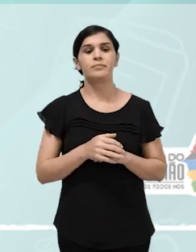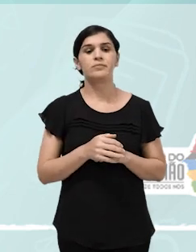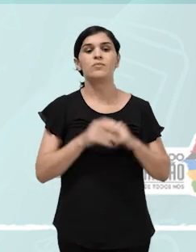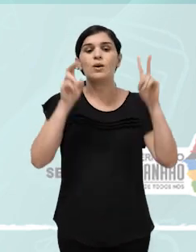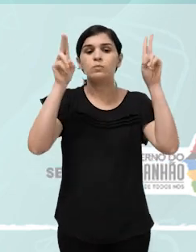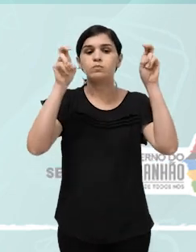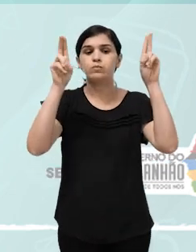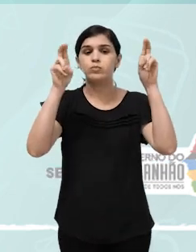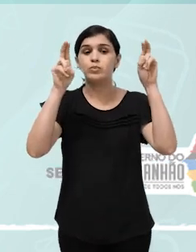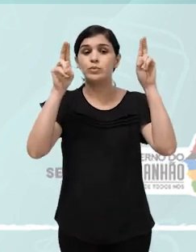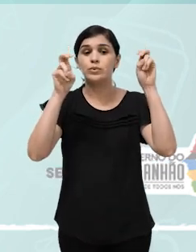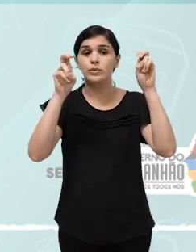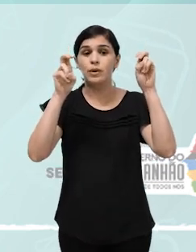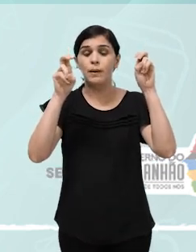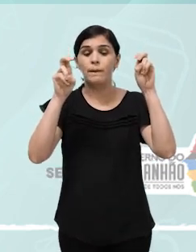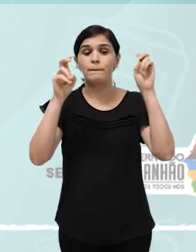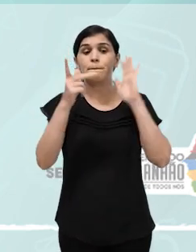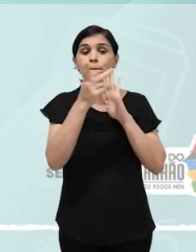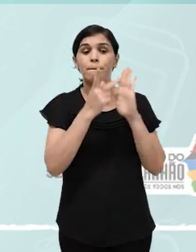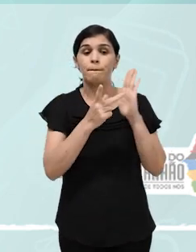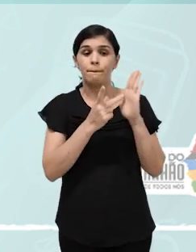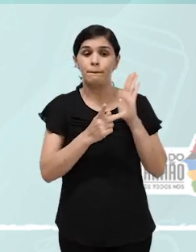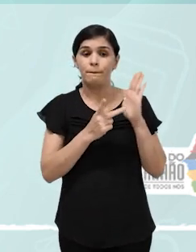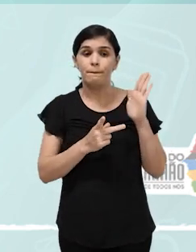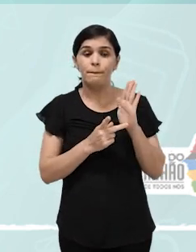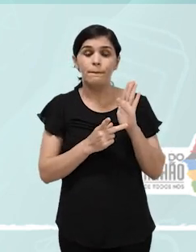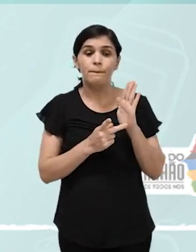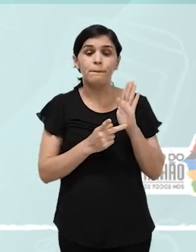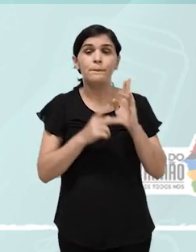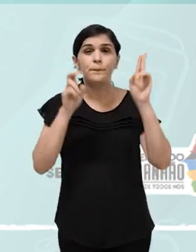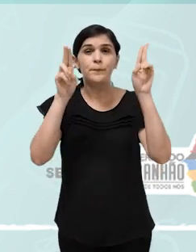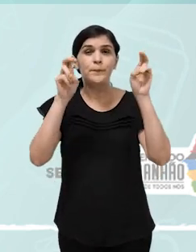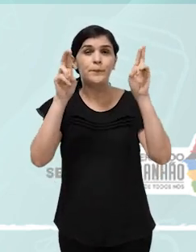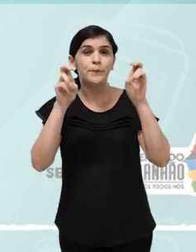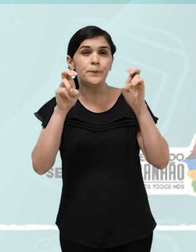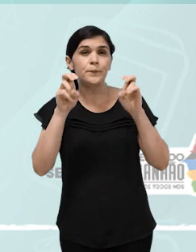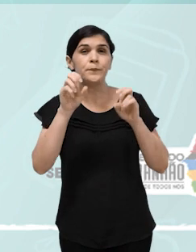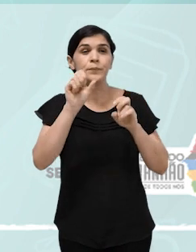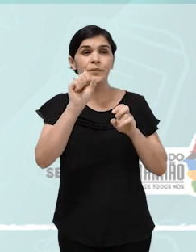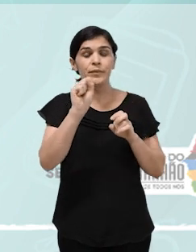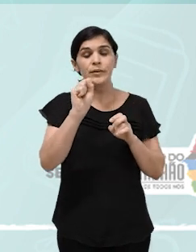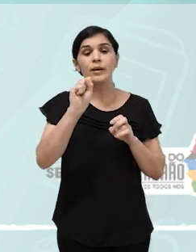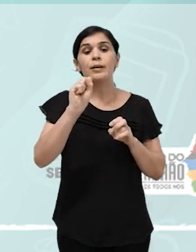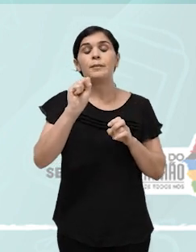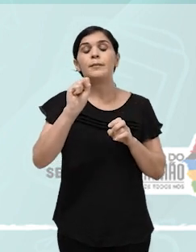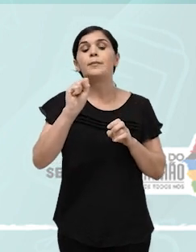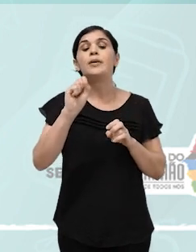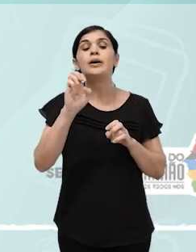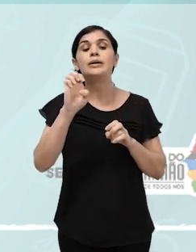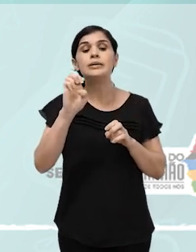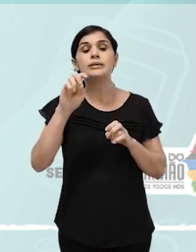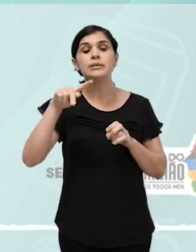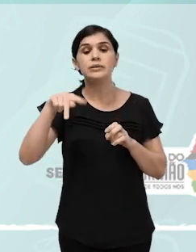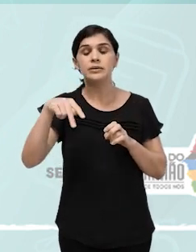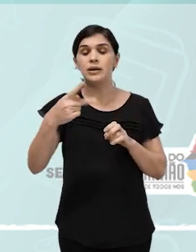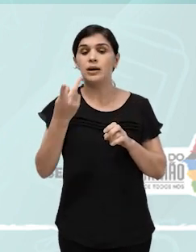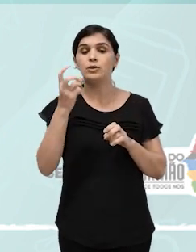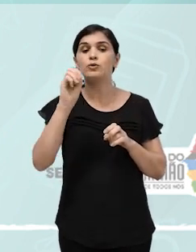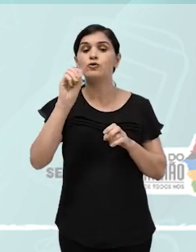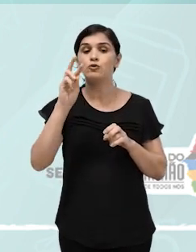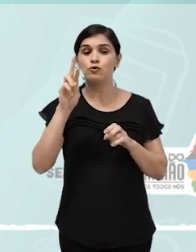poema, deixa eu voltar aqui, ó. Senhor feudal, tá? O título do poema de Oswald de Andrade remete ao leitor da Idade